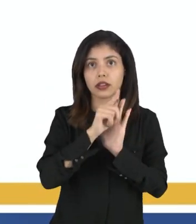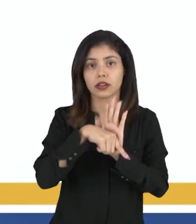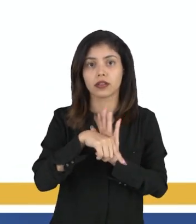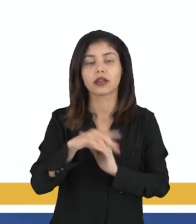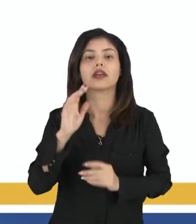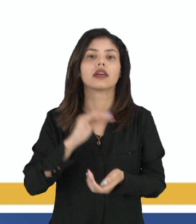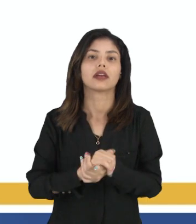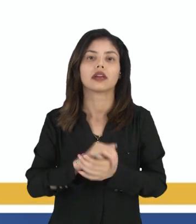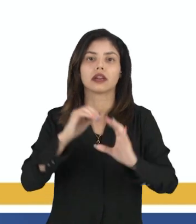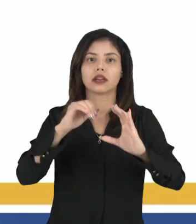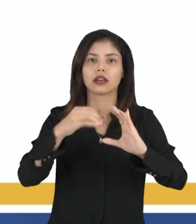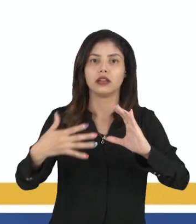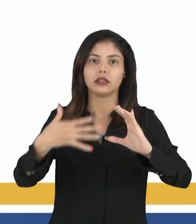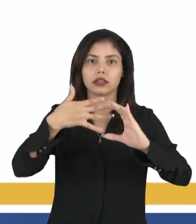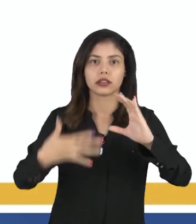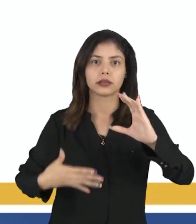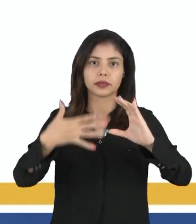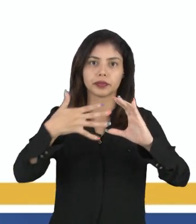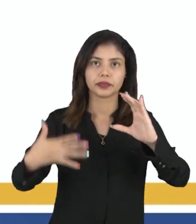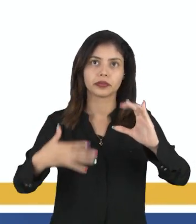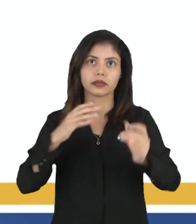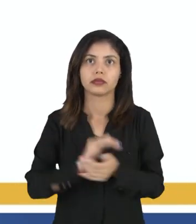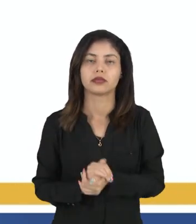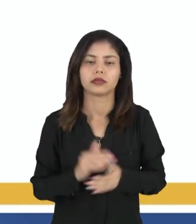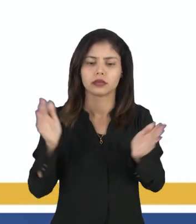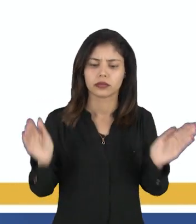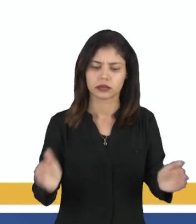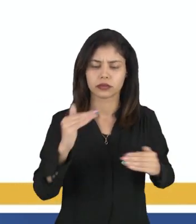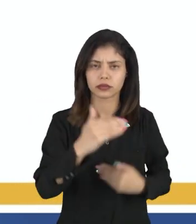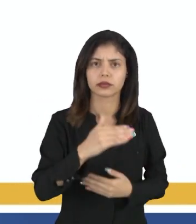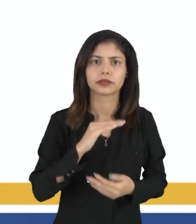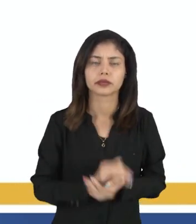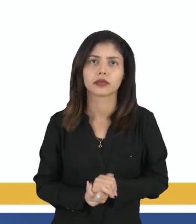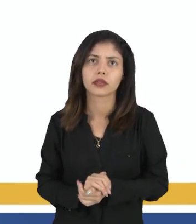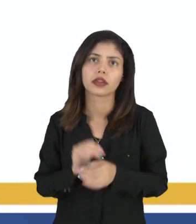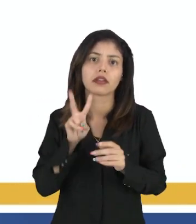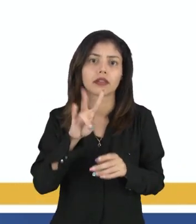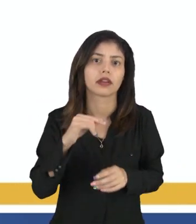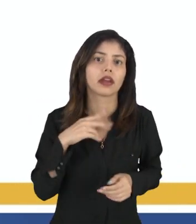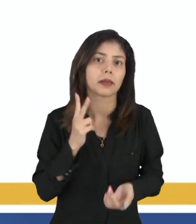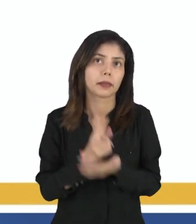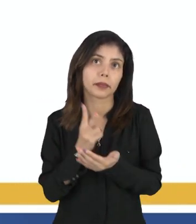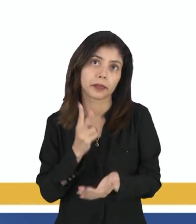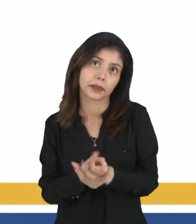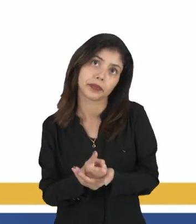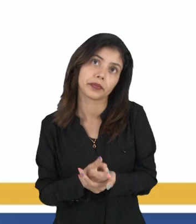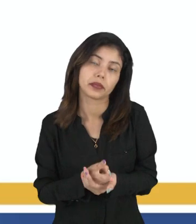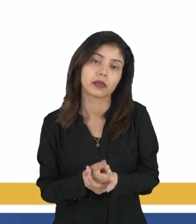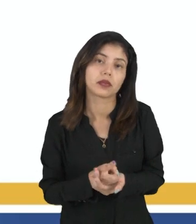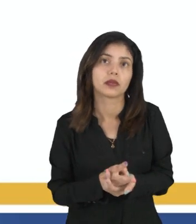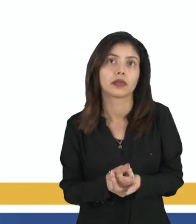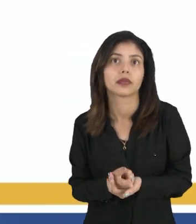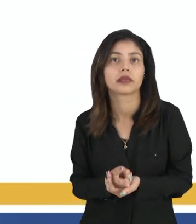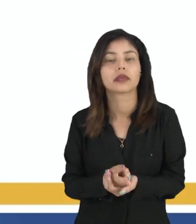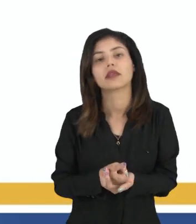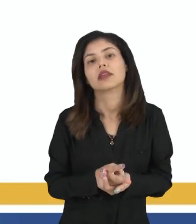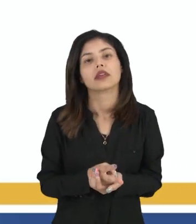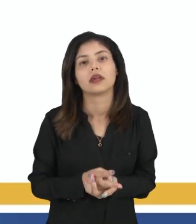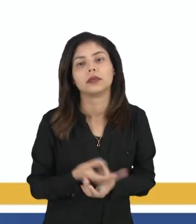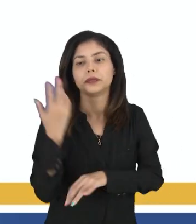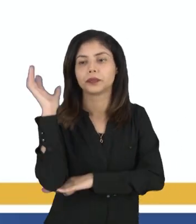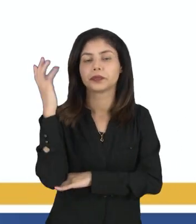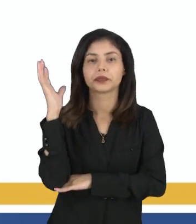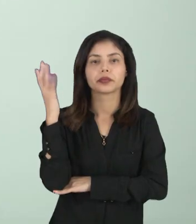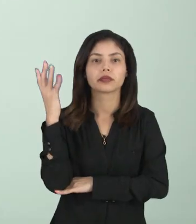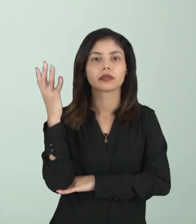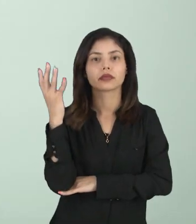espécie. Enxerguem esses táxons como caixinha mesmo. Vai ficar na mesma caixinha os animais, né, os organismos, né, pode ser planta,